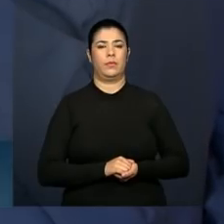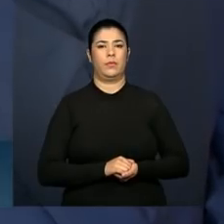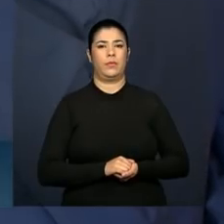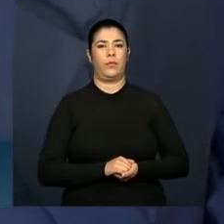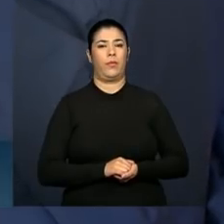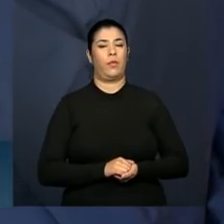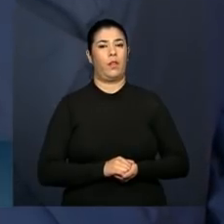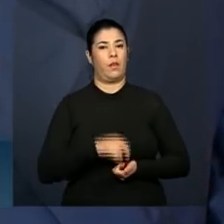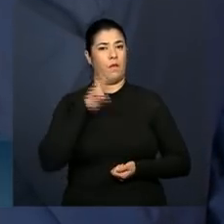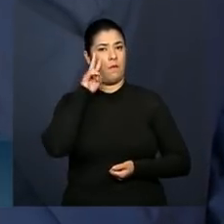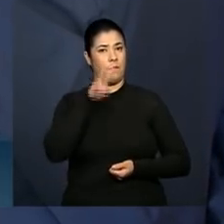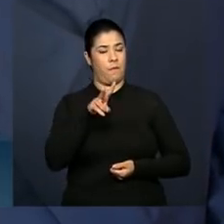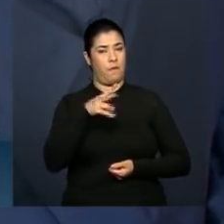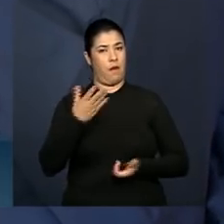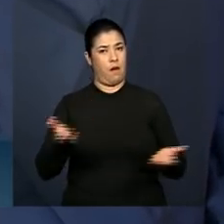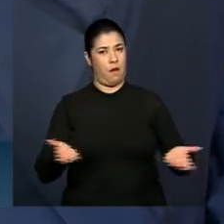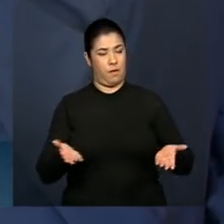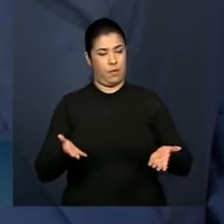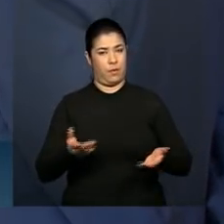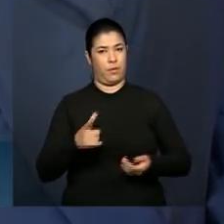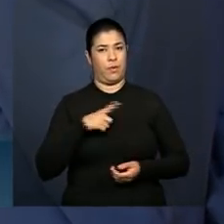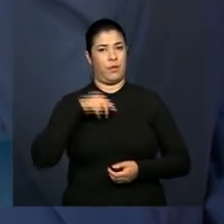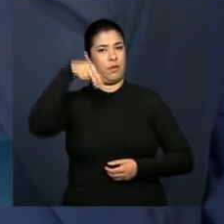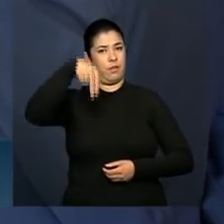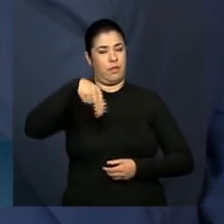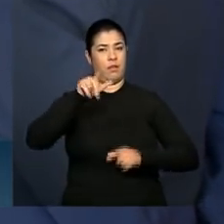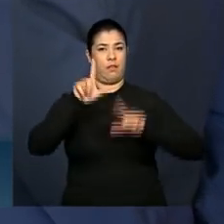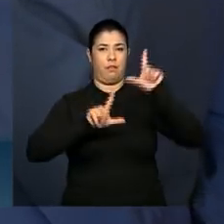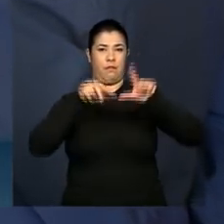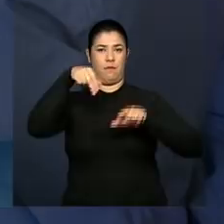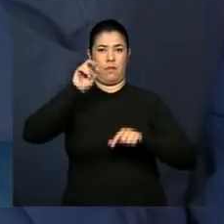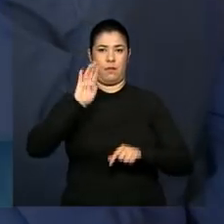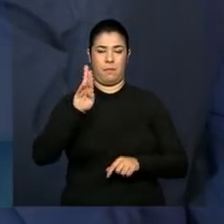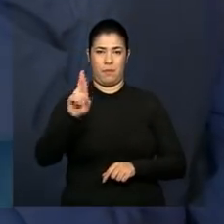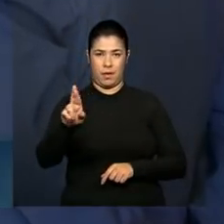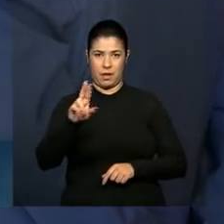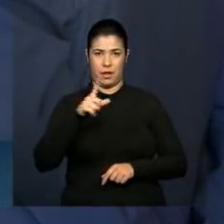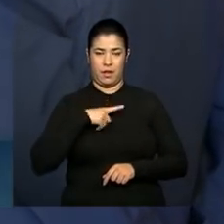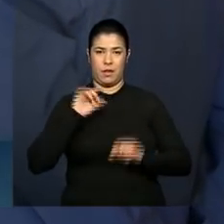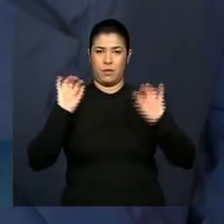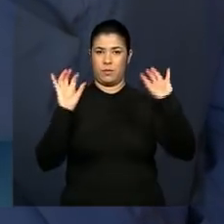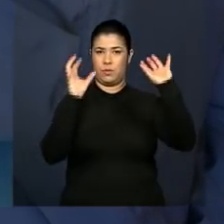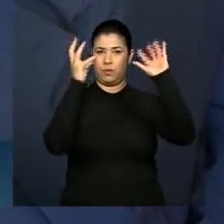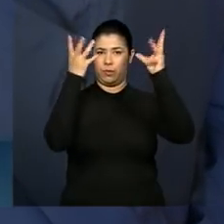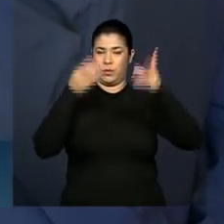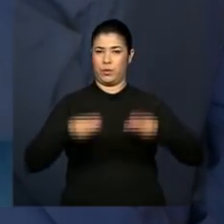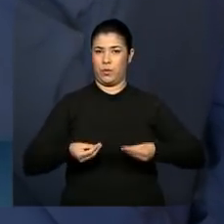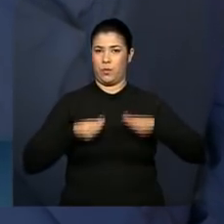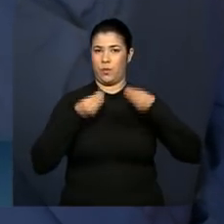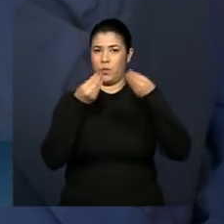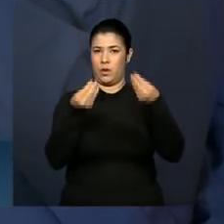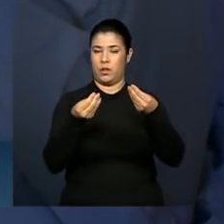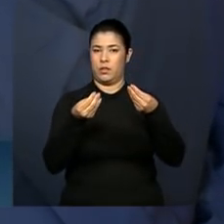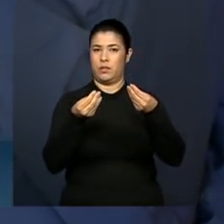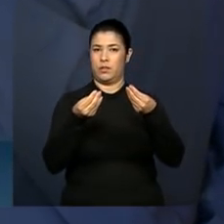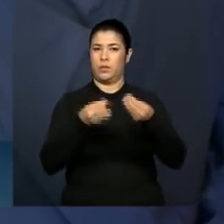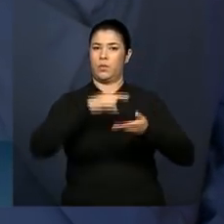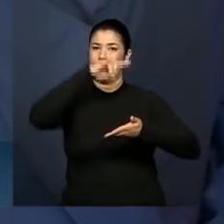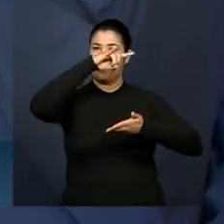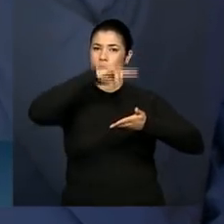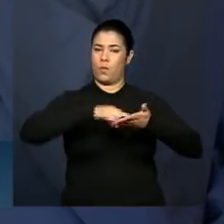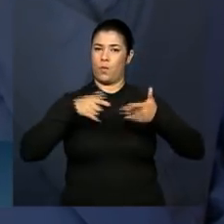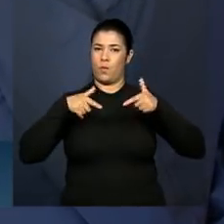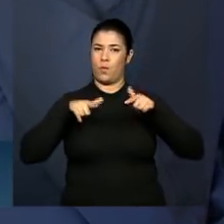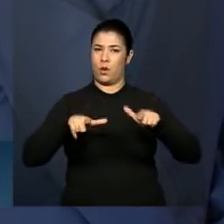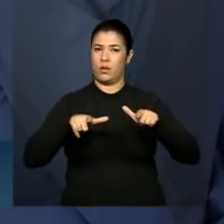Estamos ao vivo aqui na TV NBR, acompanhando a cerimônia de entrega das credenciais dos